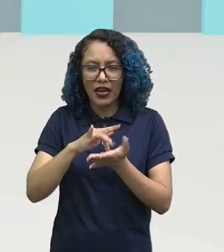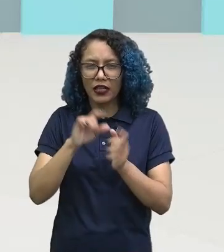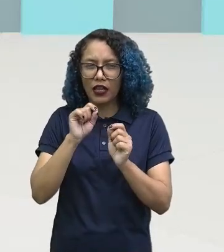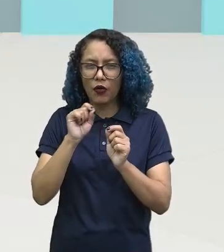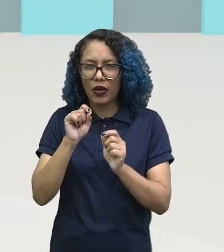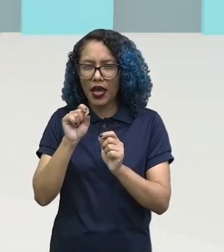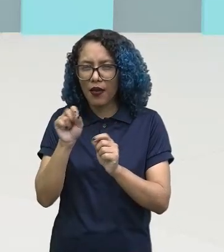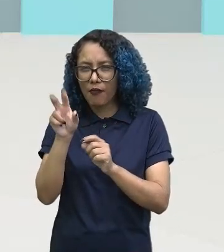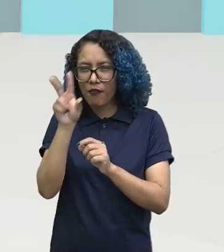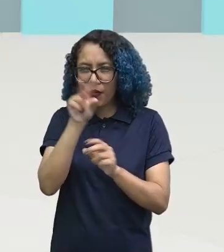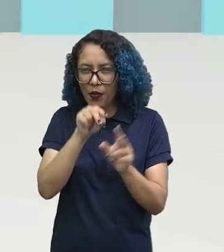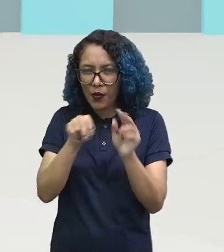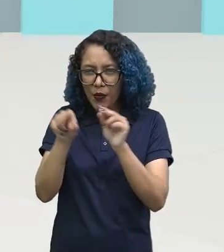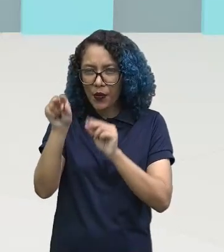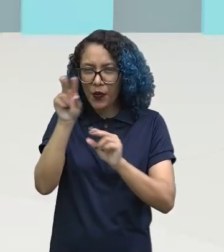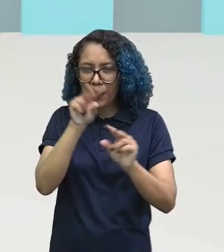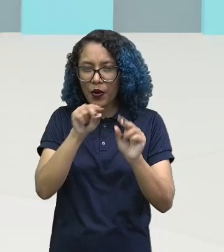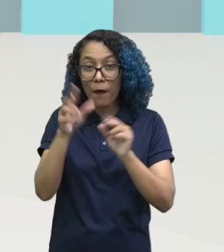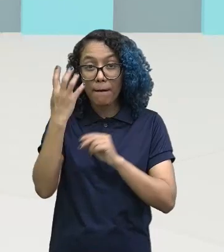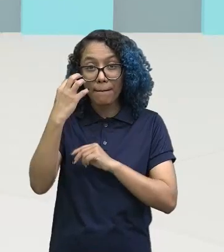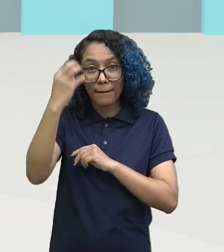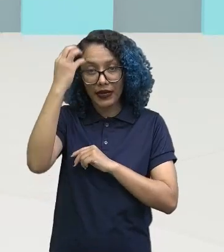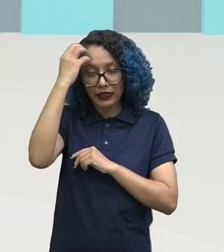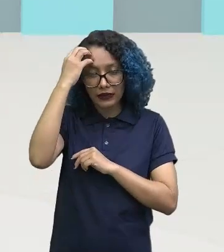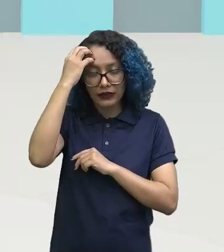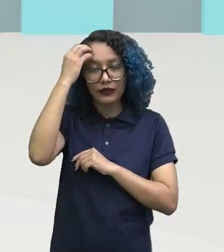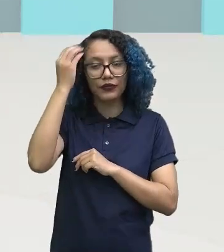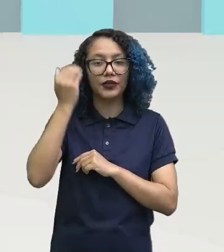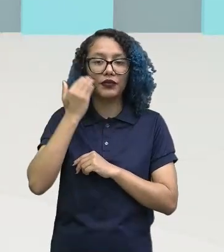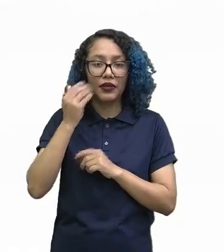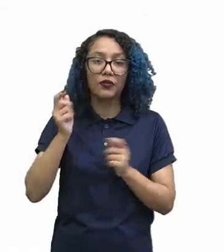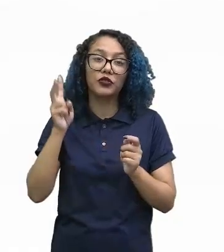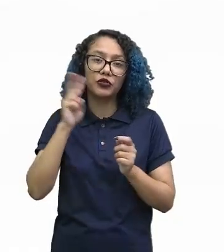história contada através do balé clássico.